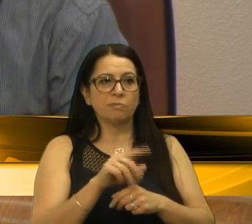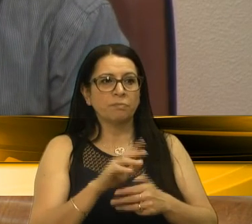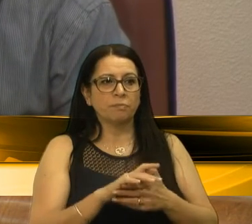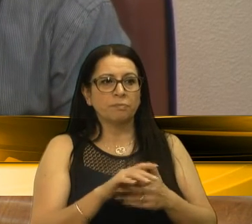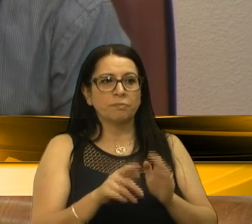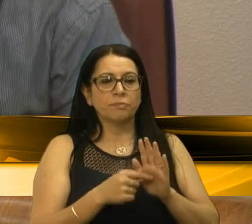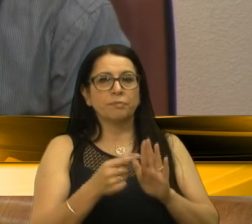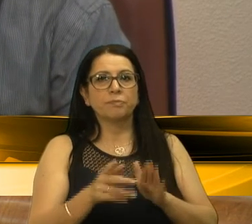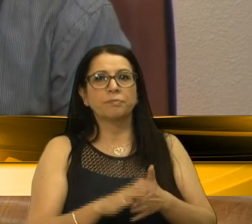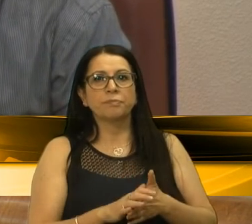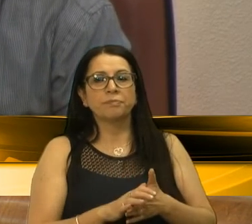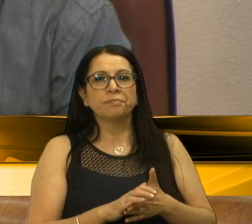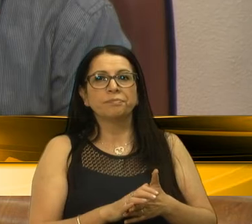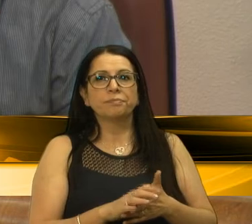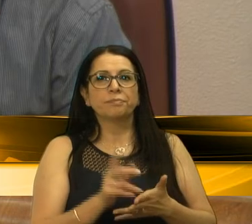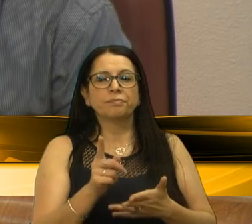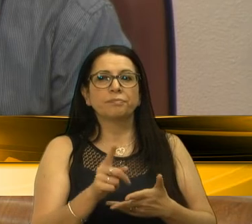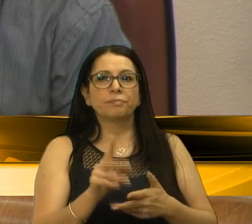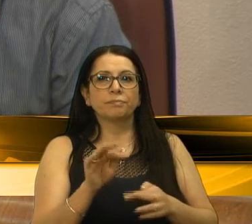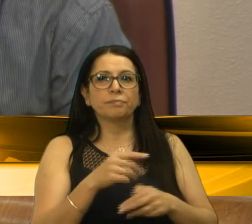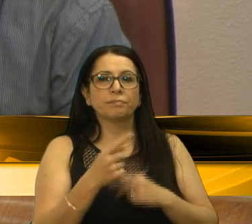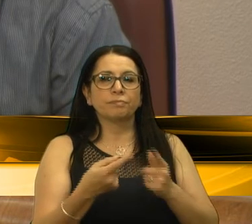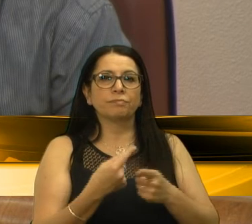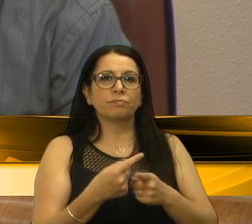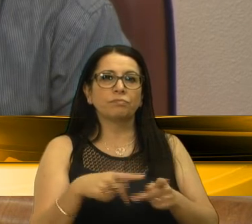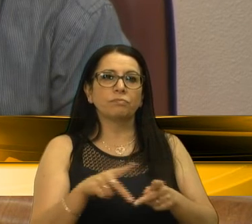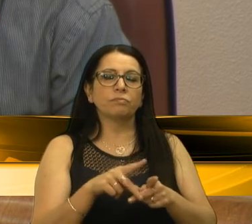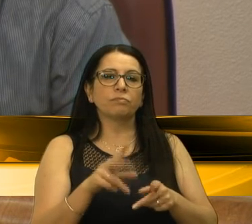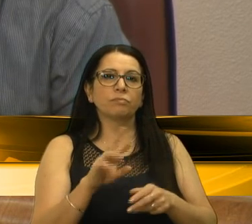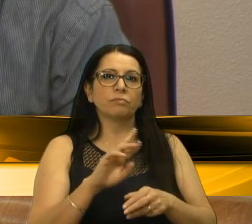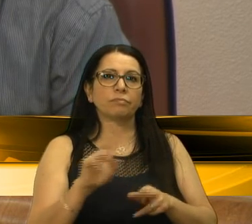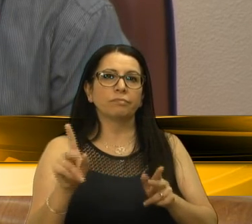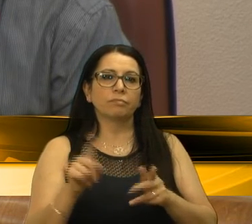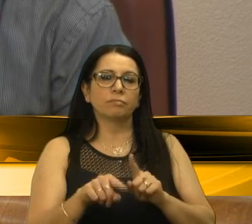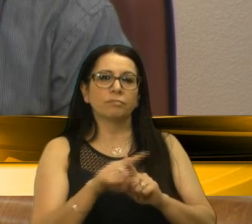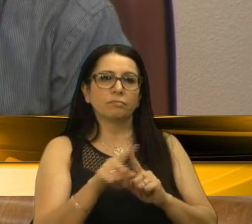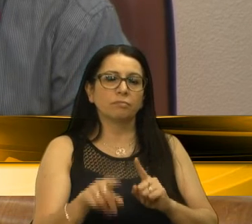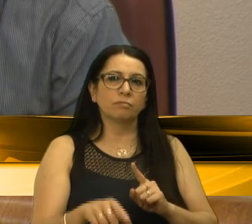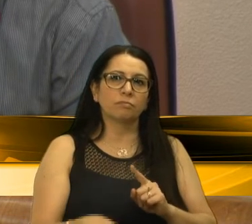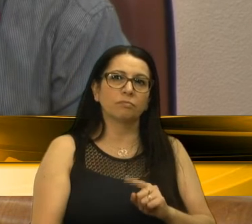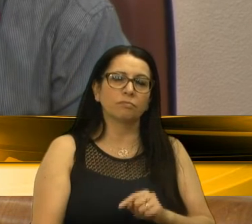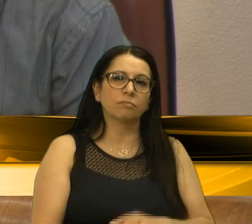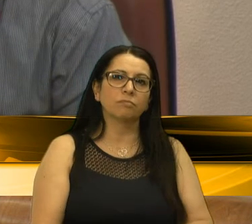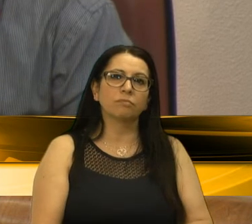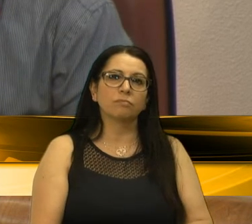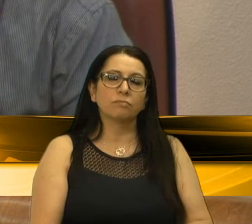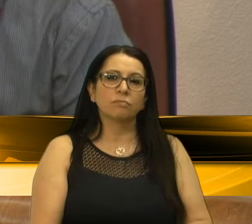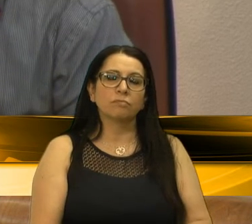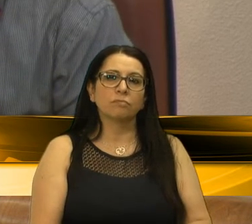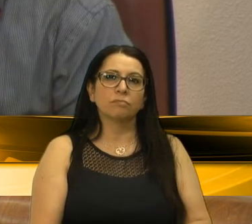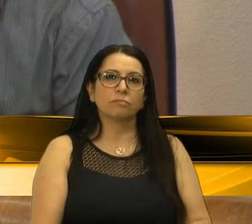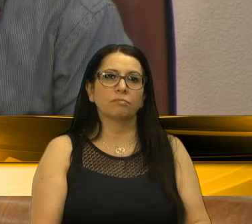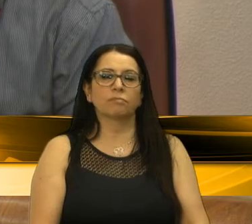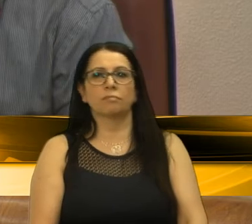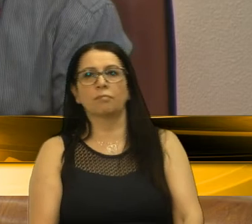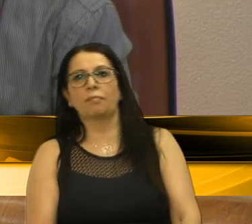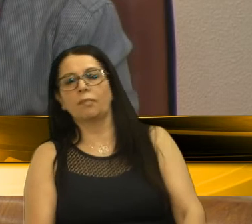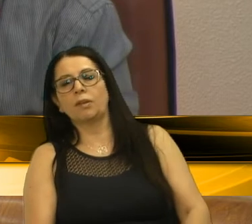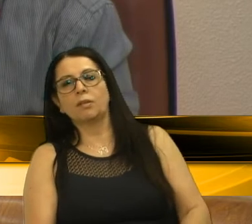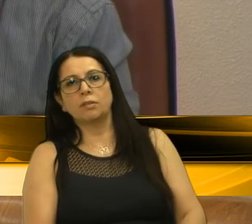Sul, não faltaria atendimento à população. E assumimos diversos compromissos com o Ministério Público Estadual e Federal. Todos eles entendo